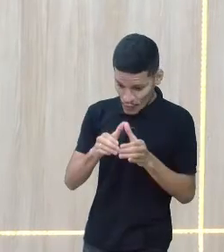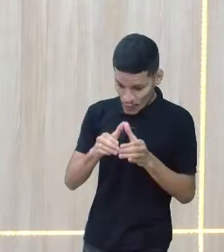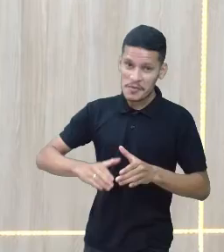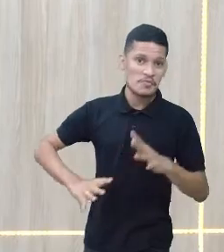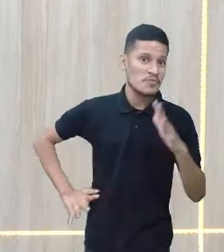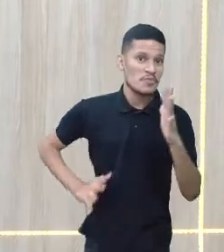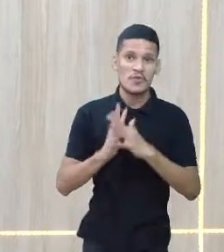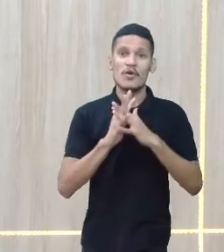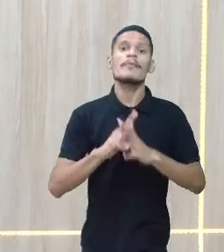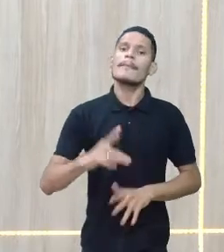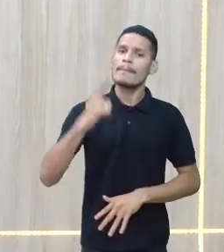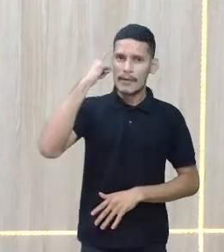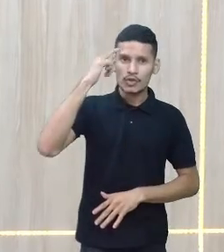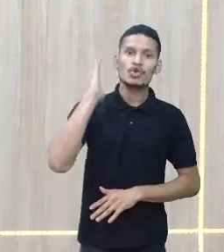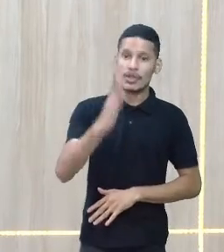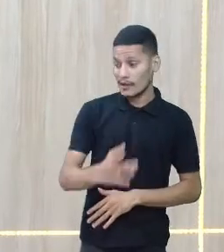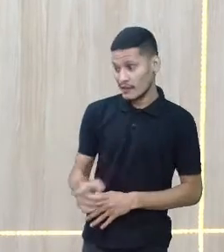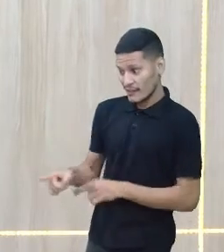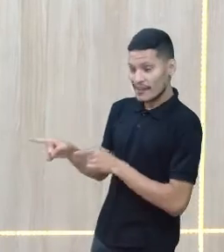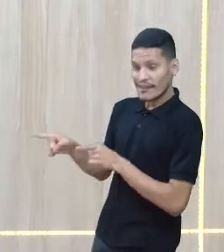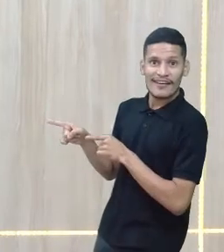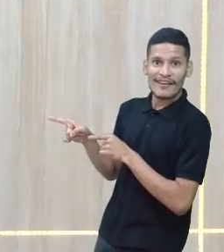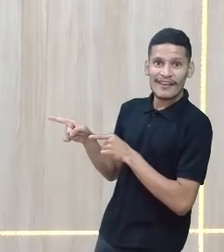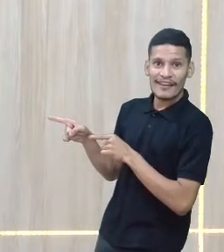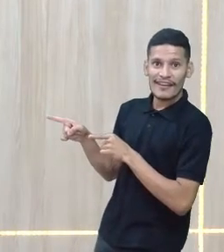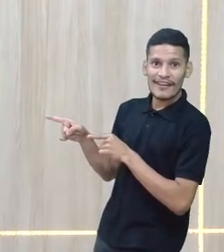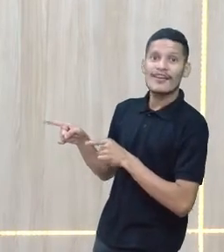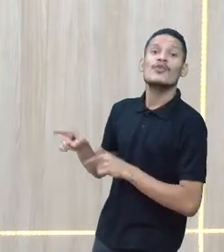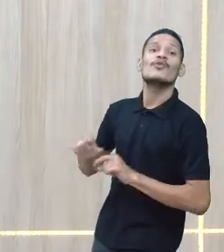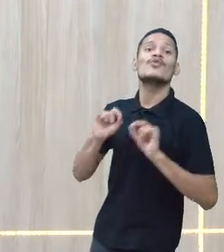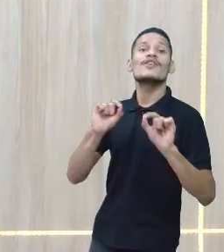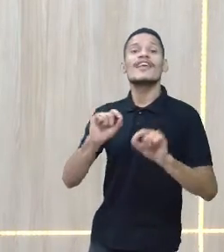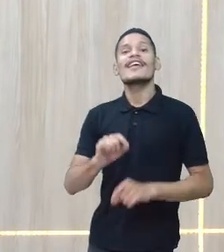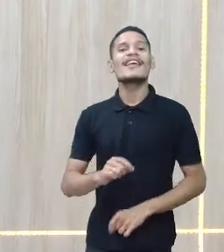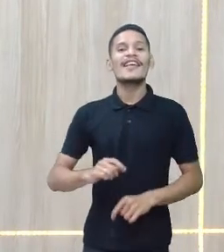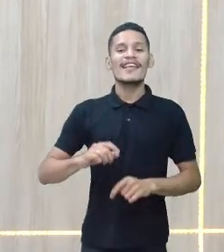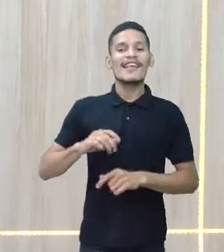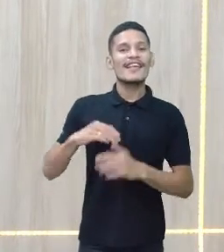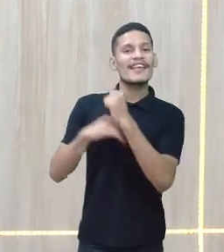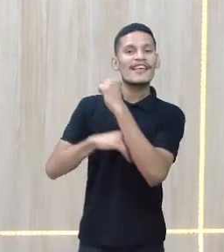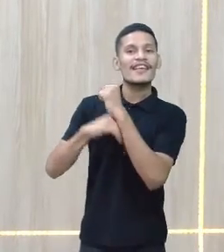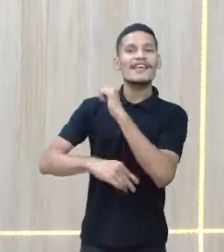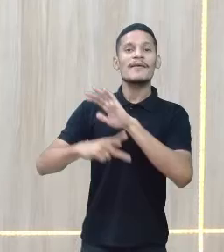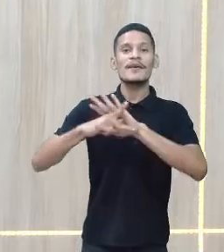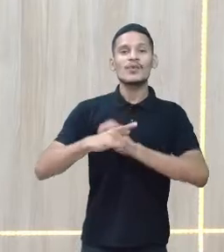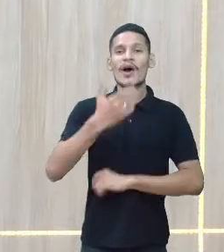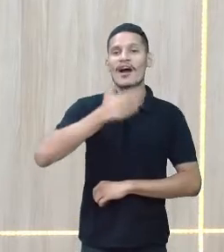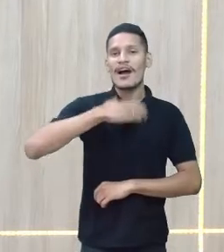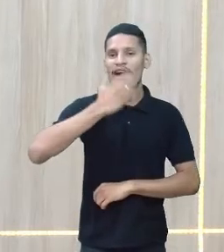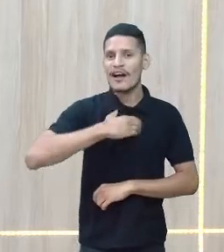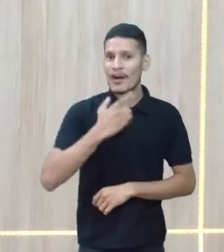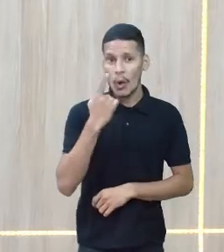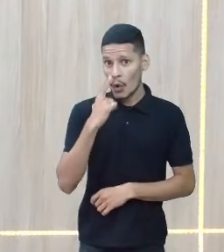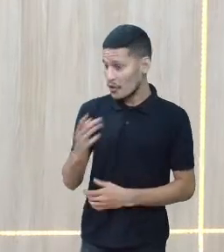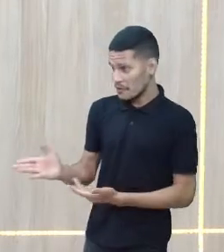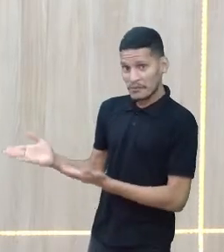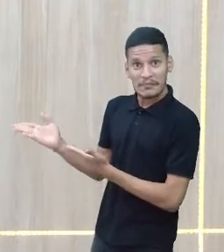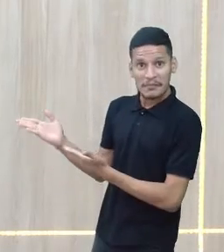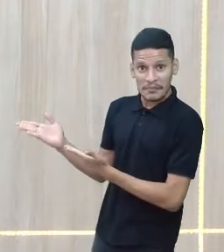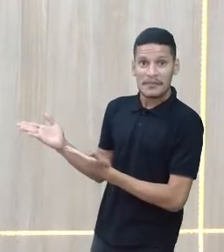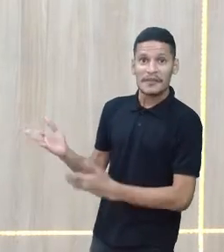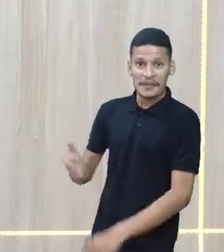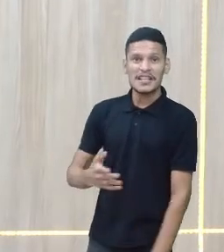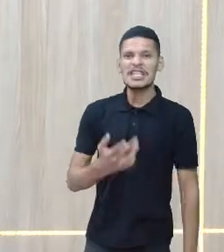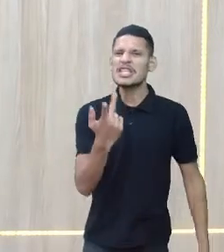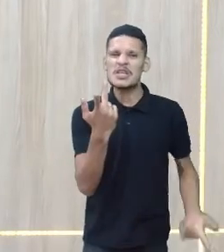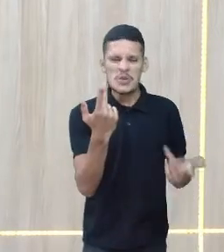e pensou nisso. Coloca aí, Billy, o QR Code de quem tem iOS. Aí, aqui assim, na hora,